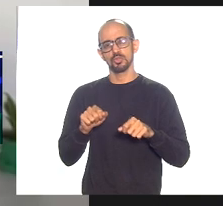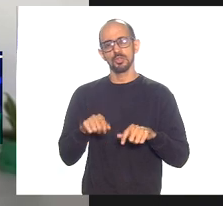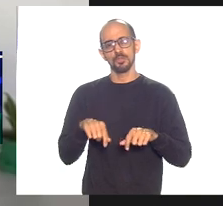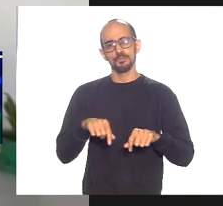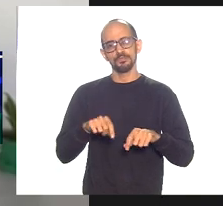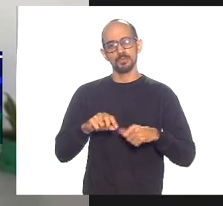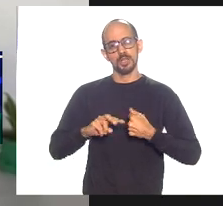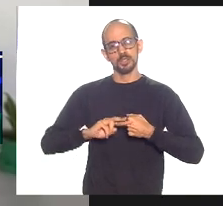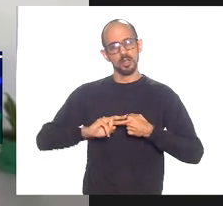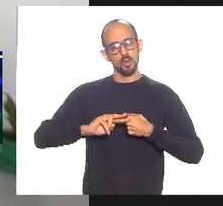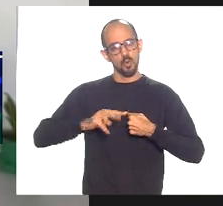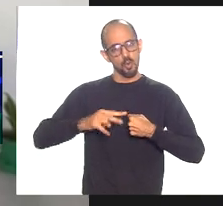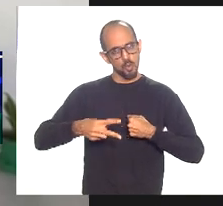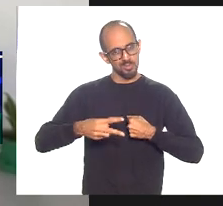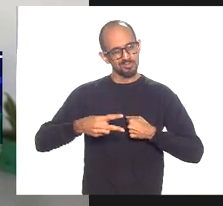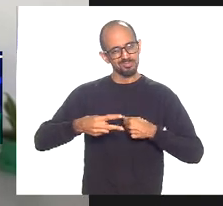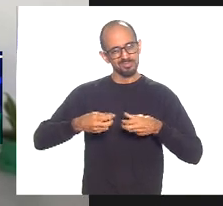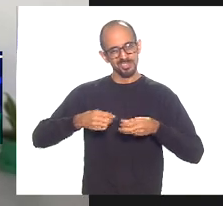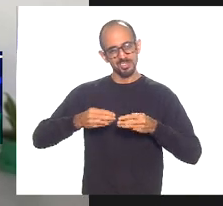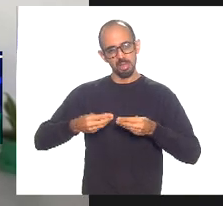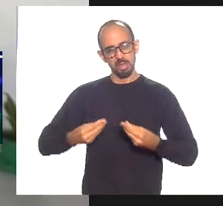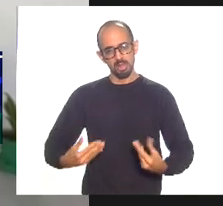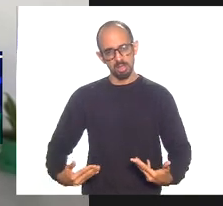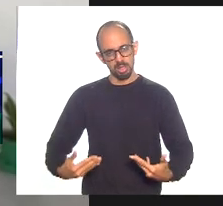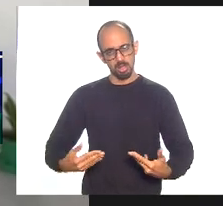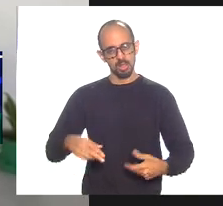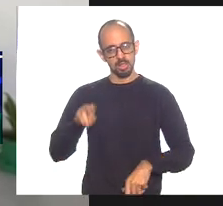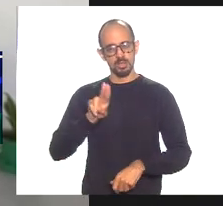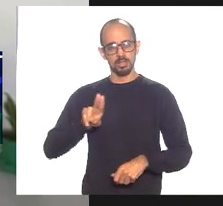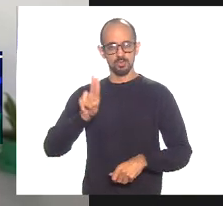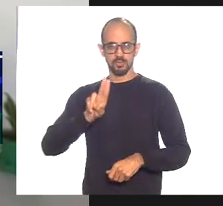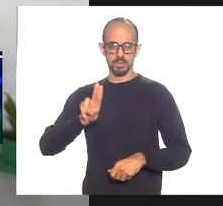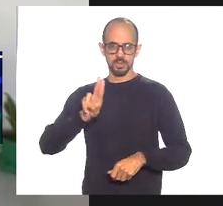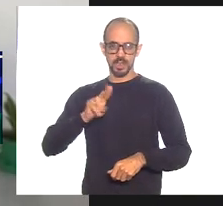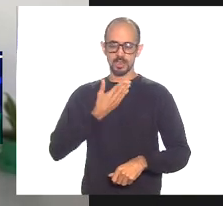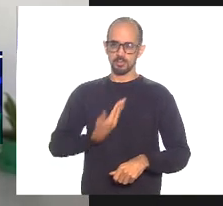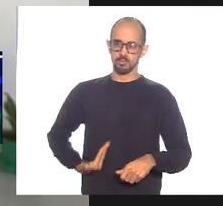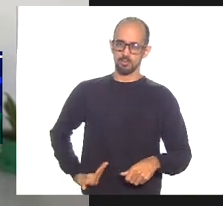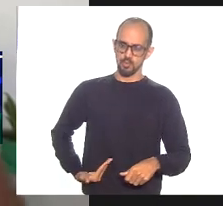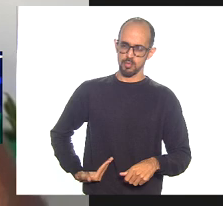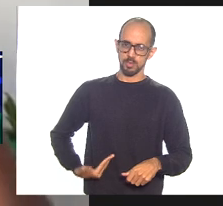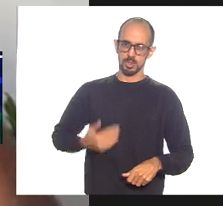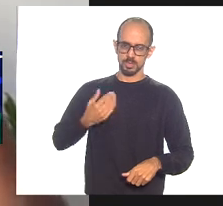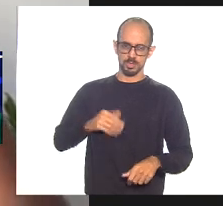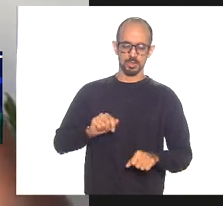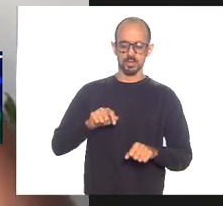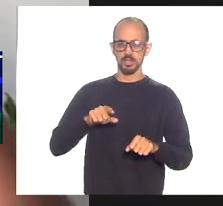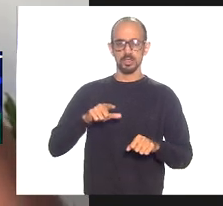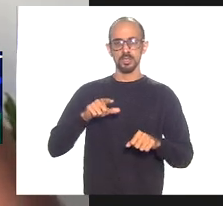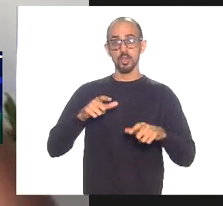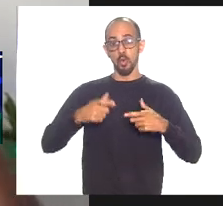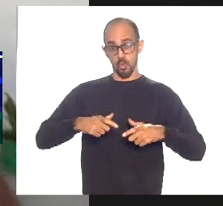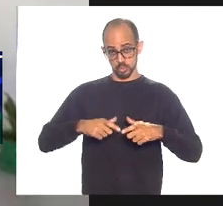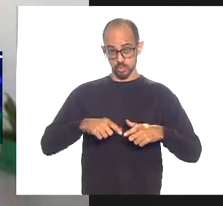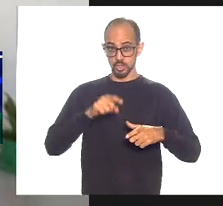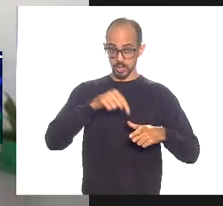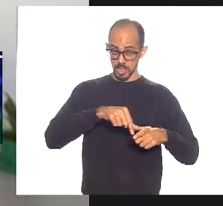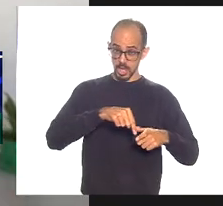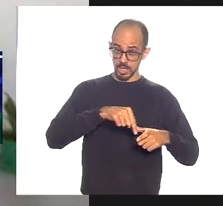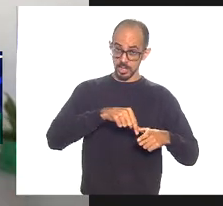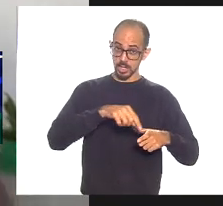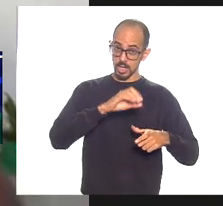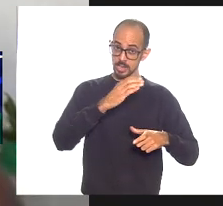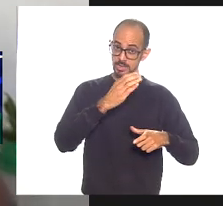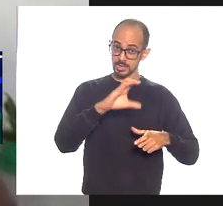a tentativa de quebradeira das nossas universidades públicas onde os ciência é conhecimento